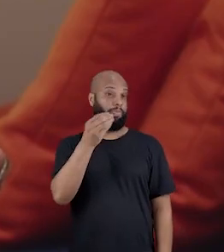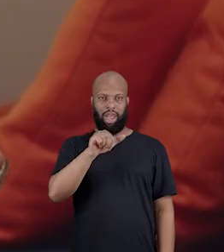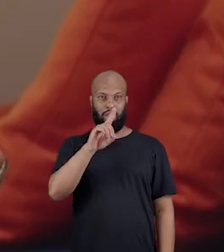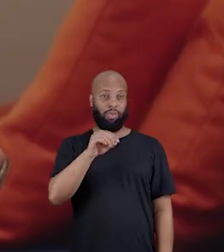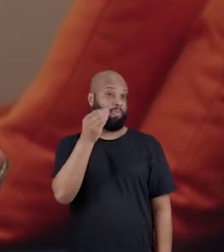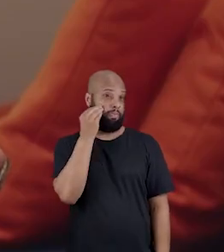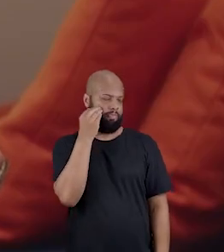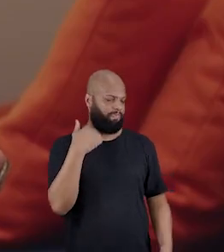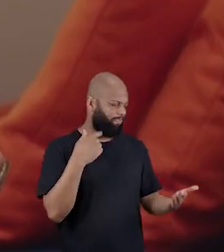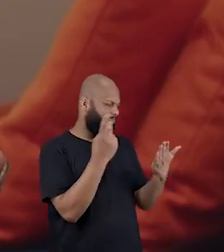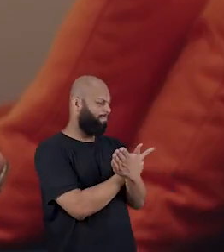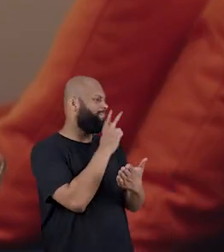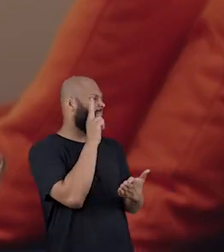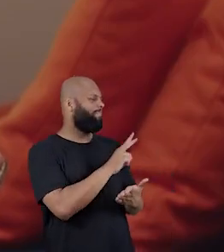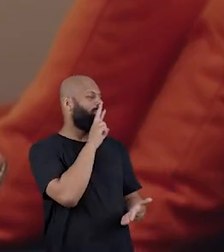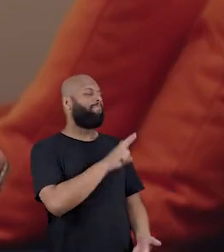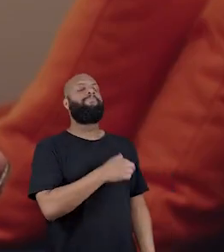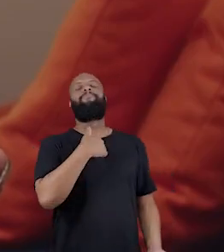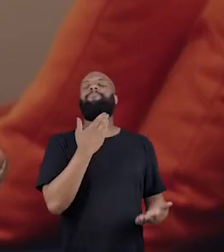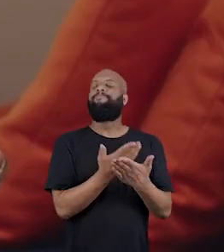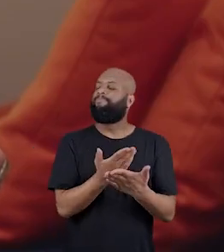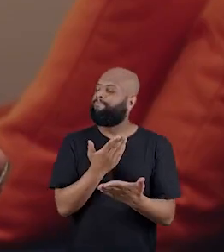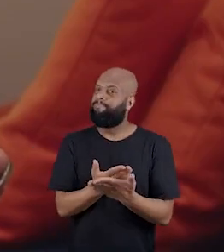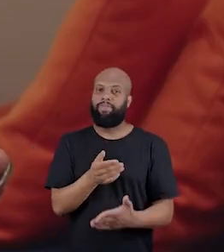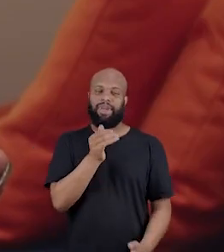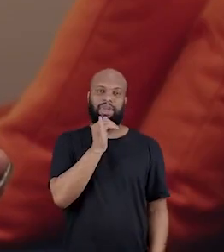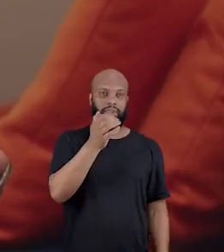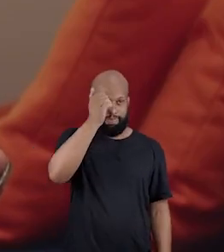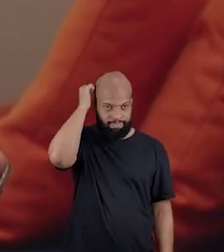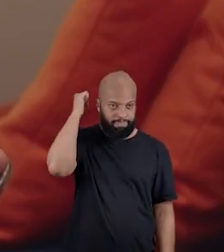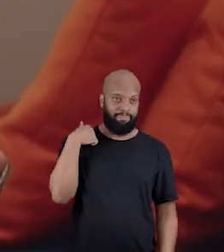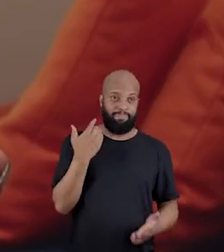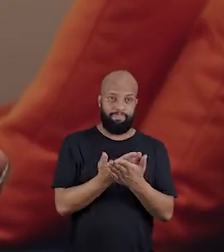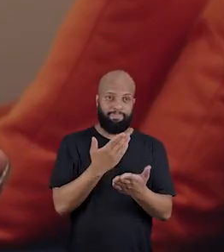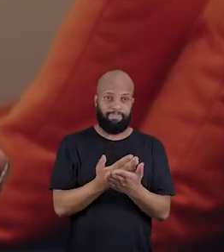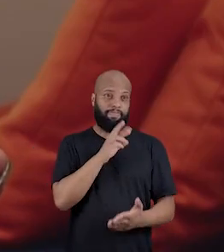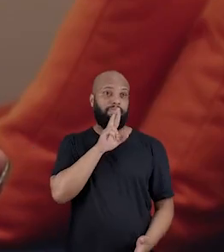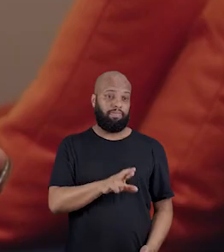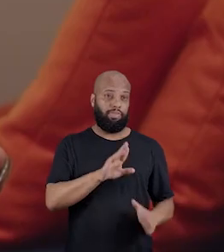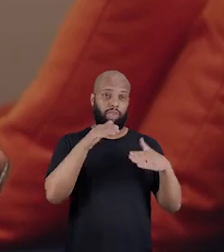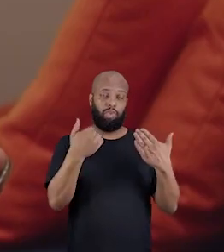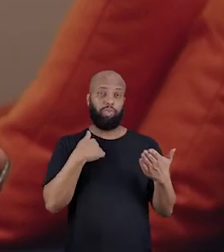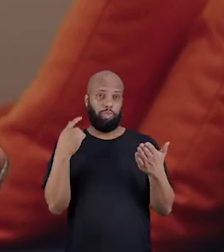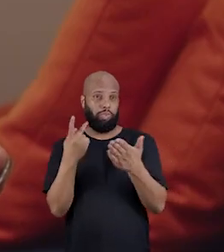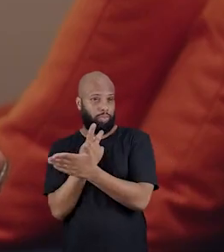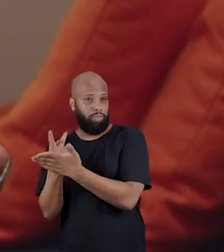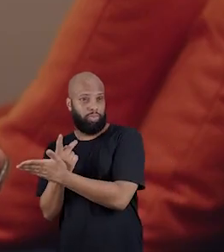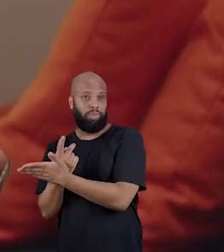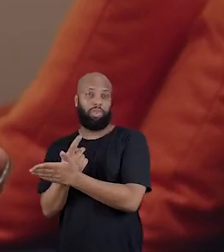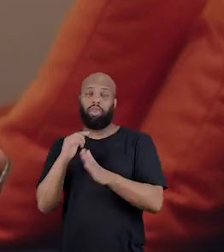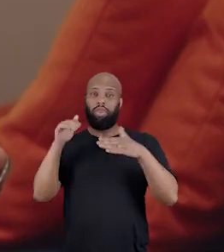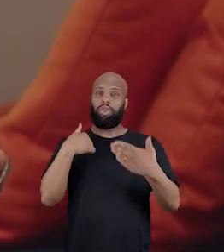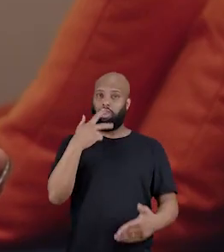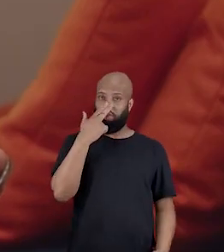aquelas questões, você fala, puta, errei essa questão, deixa eu ver a resposta. Eu estudei, sei lá, pro vestibular, estudando que respostas que eu errei.